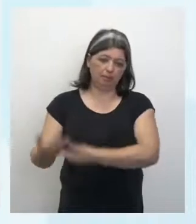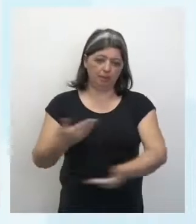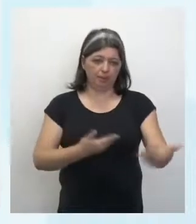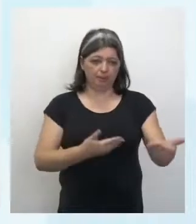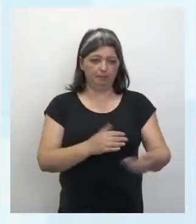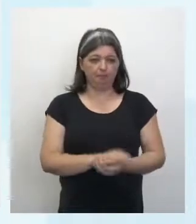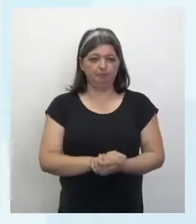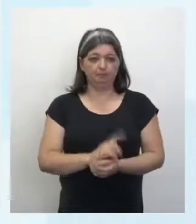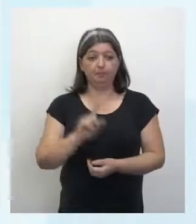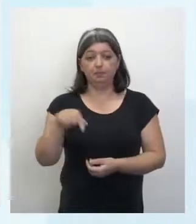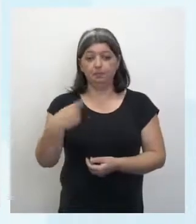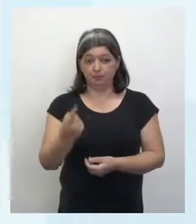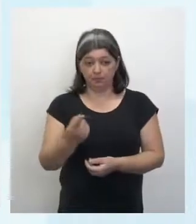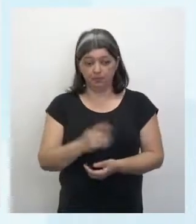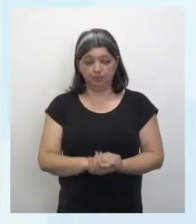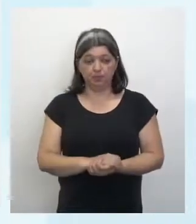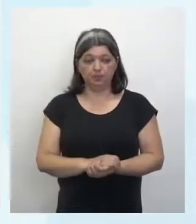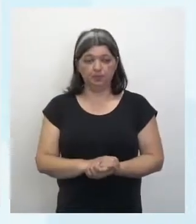outro.